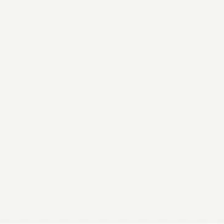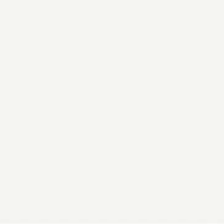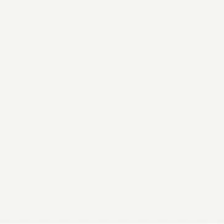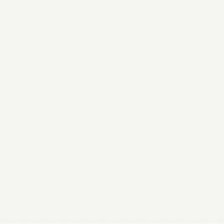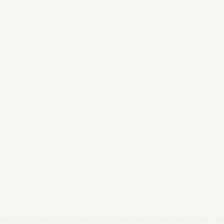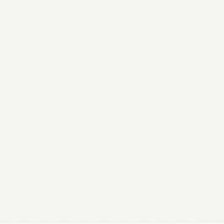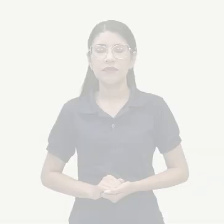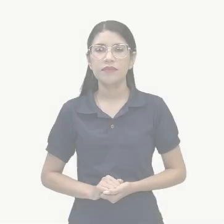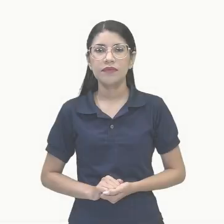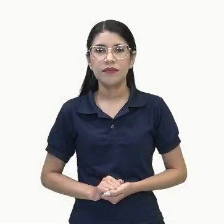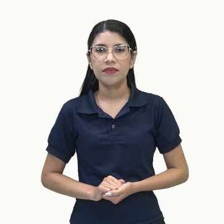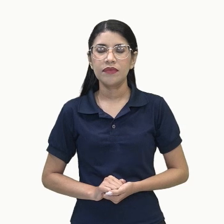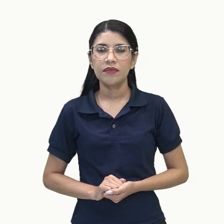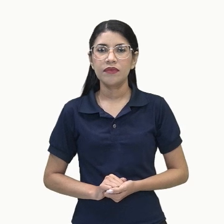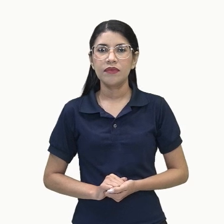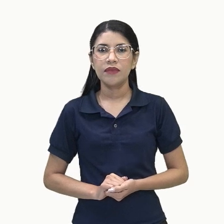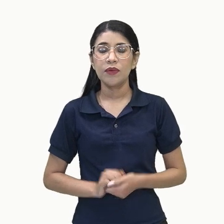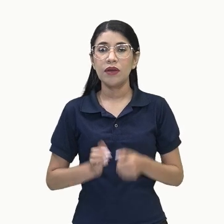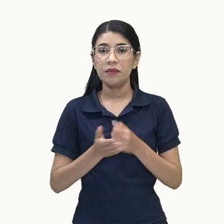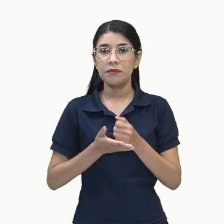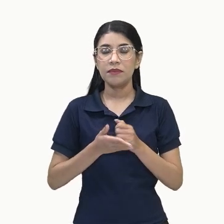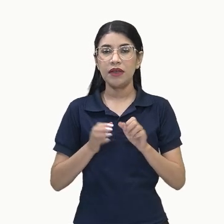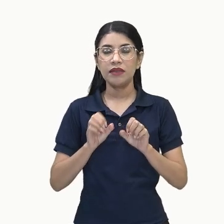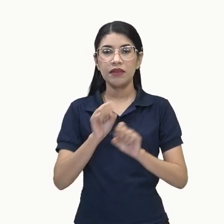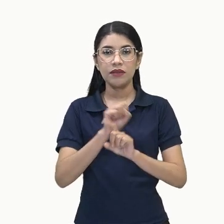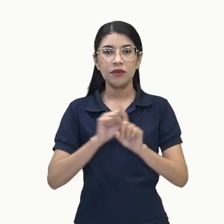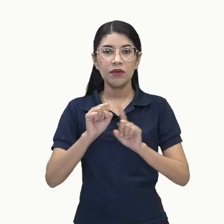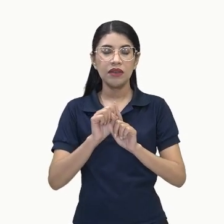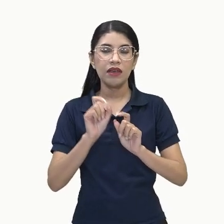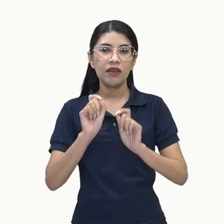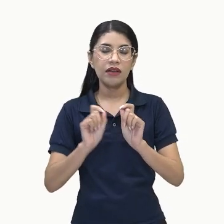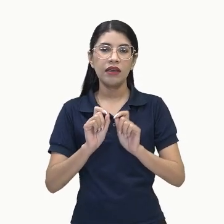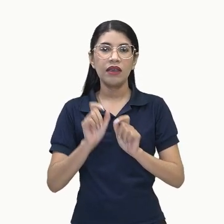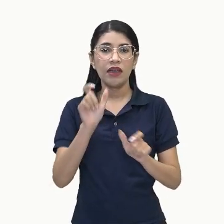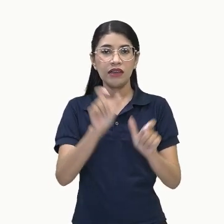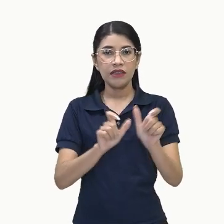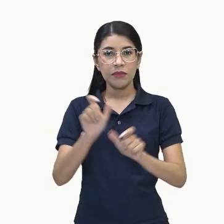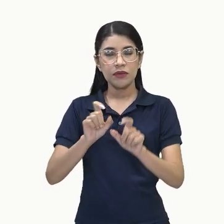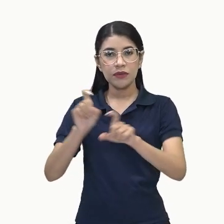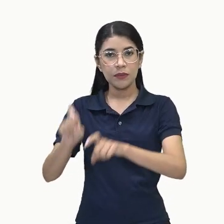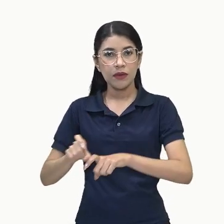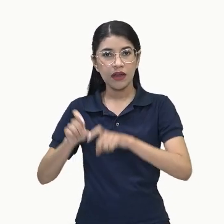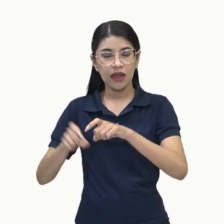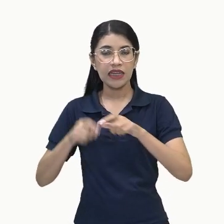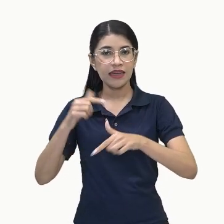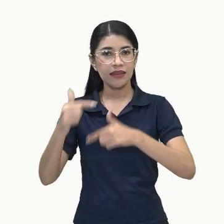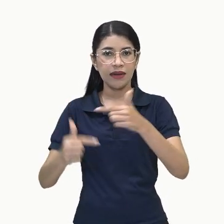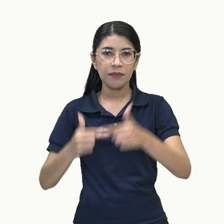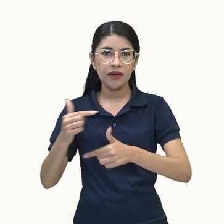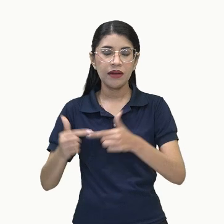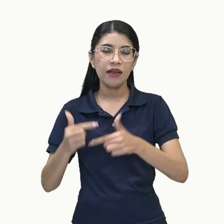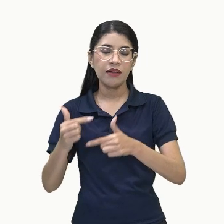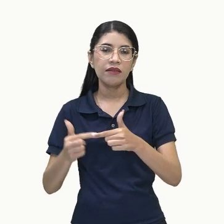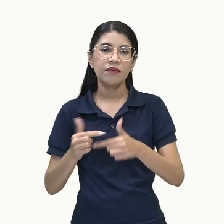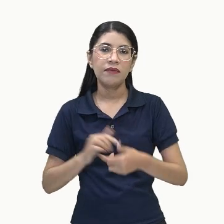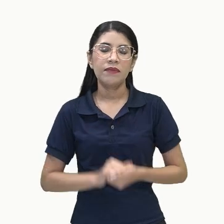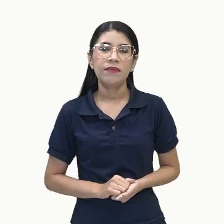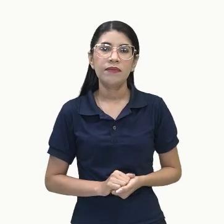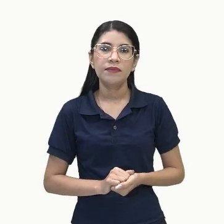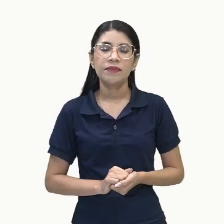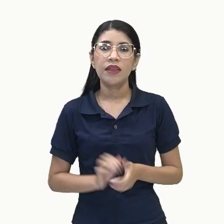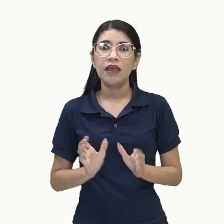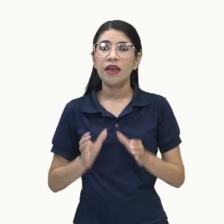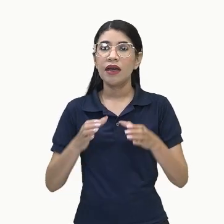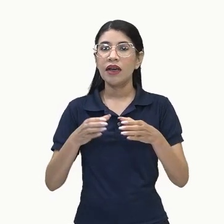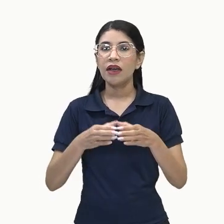da sociedade, estavam ali os camponeses, os laboratores, aqueles que trabalhavam.